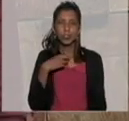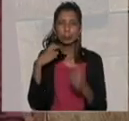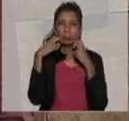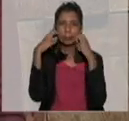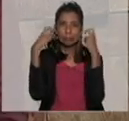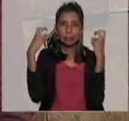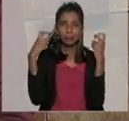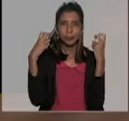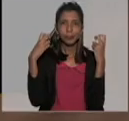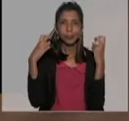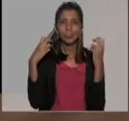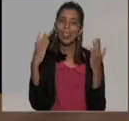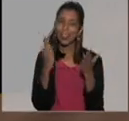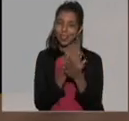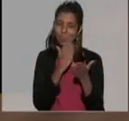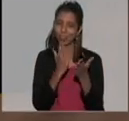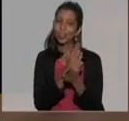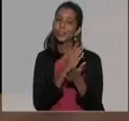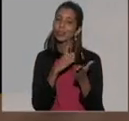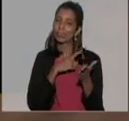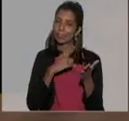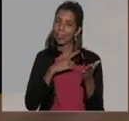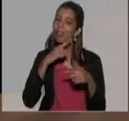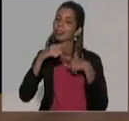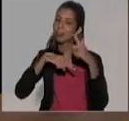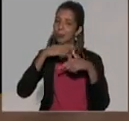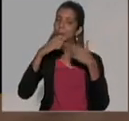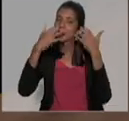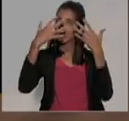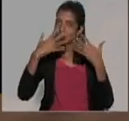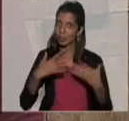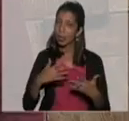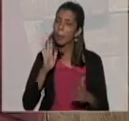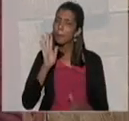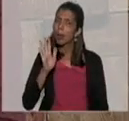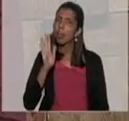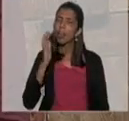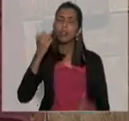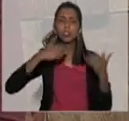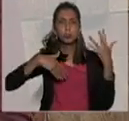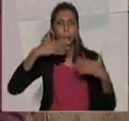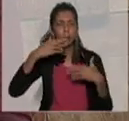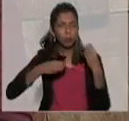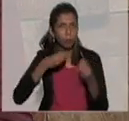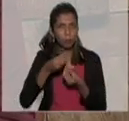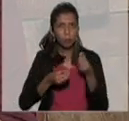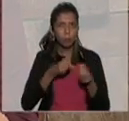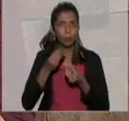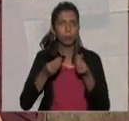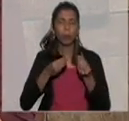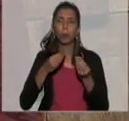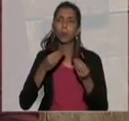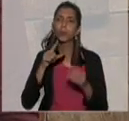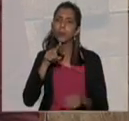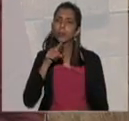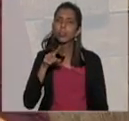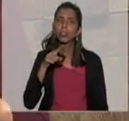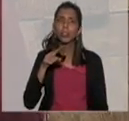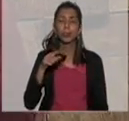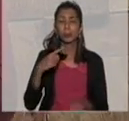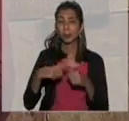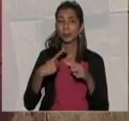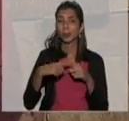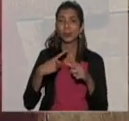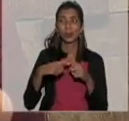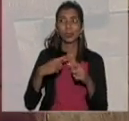constrangimento Conta essa história no meu livro se você vai falar sei eu vou falar do seu livro já já mas eu queria que você Contasse como é que isso repercutiu para você